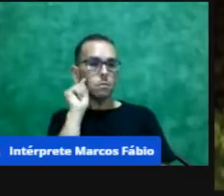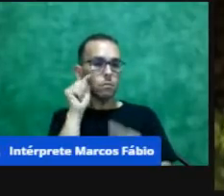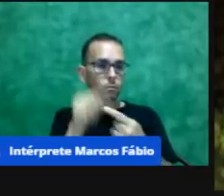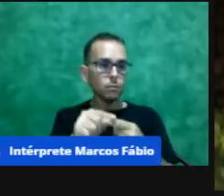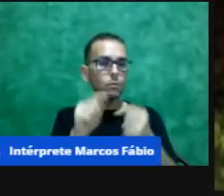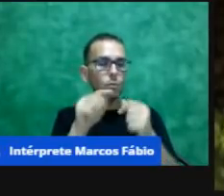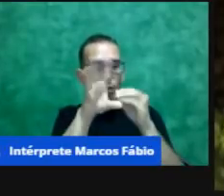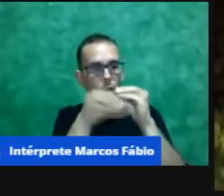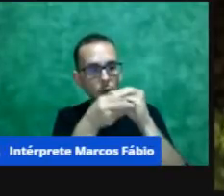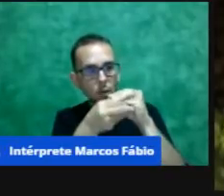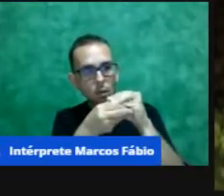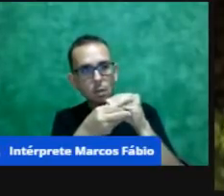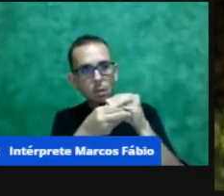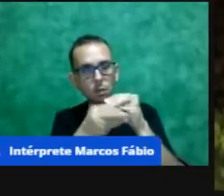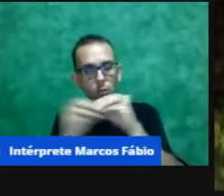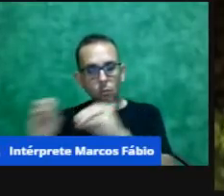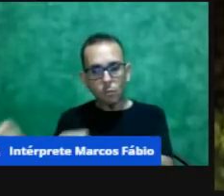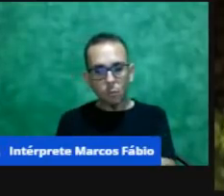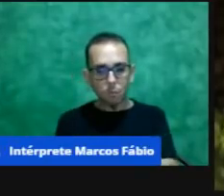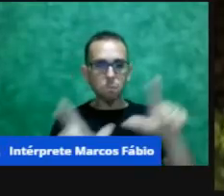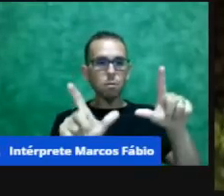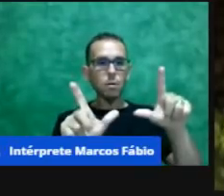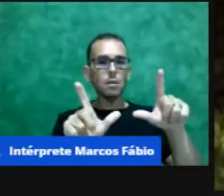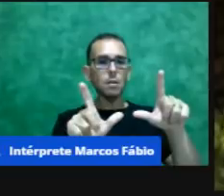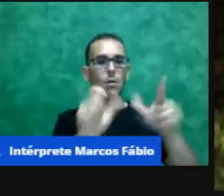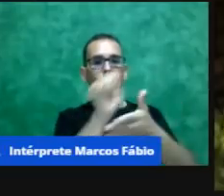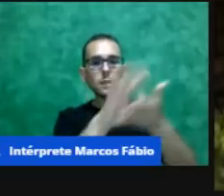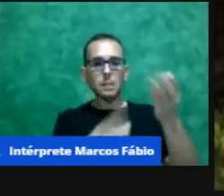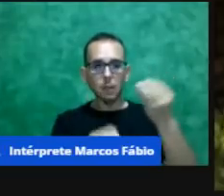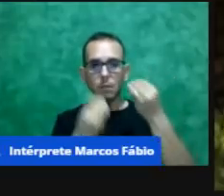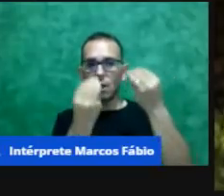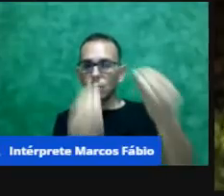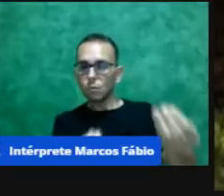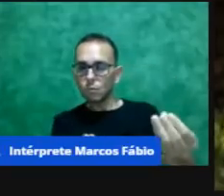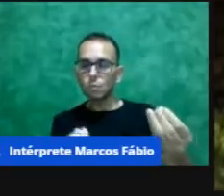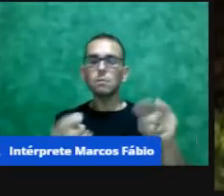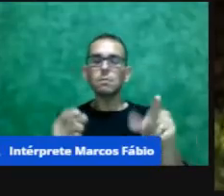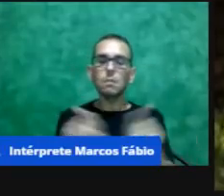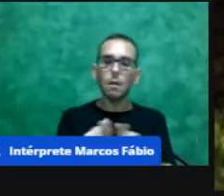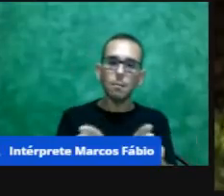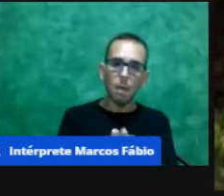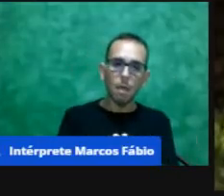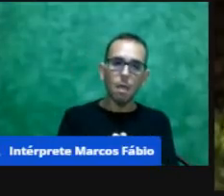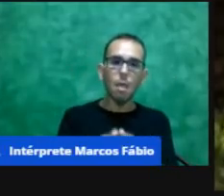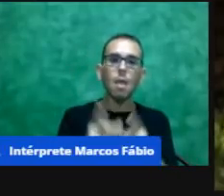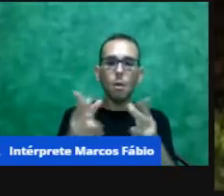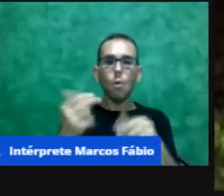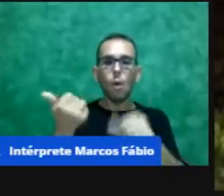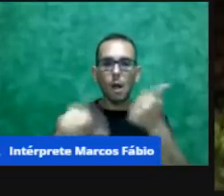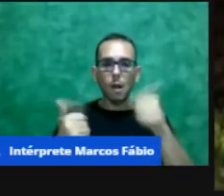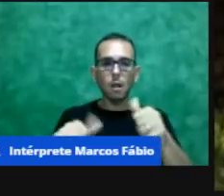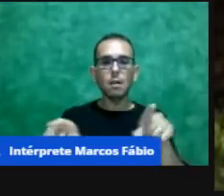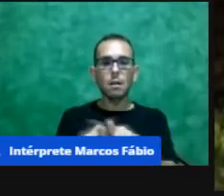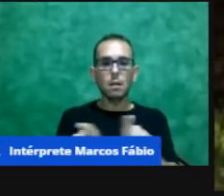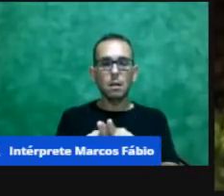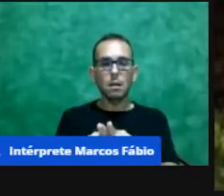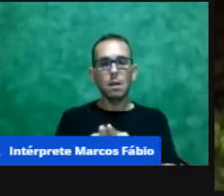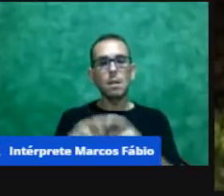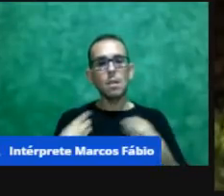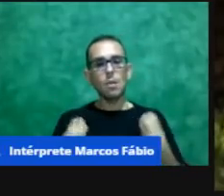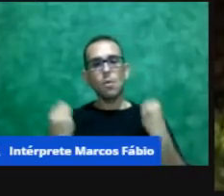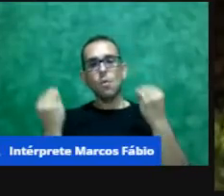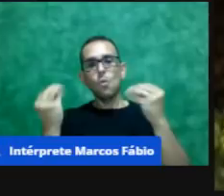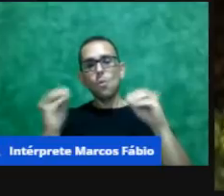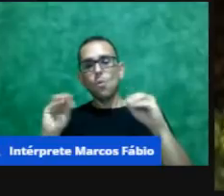ser um print de uma atividade que foi muito legal dos alunos, que servirá como avaliação também. E eu costumo anotar